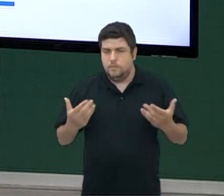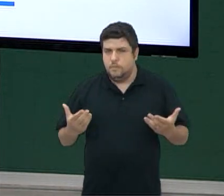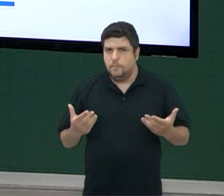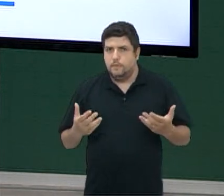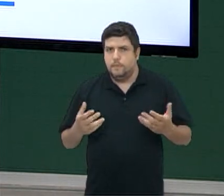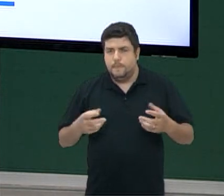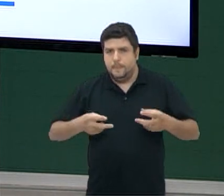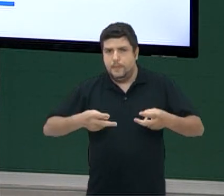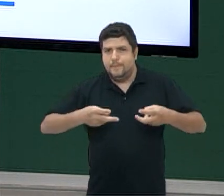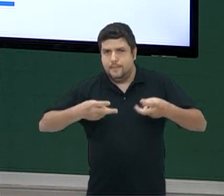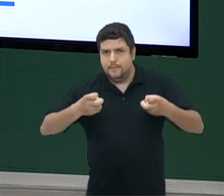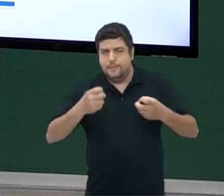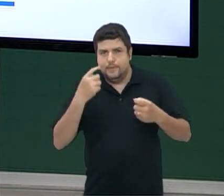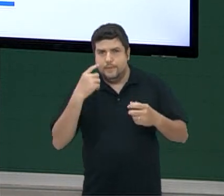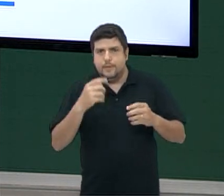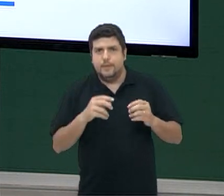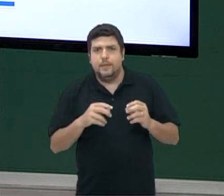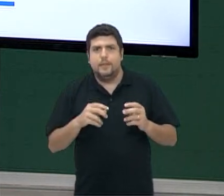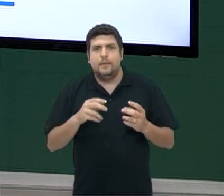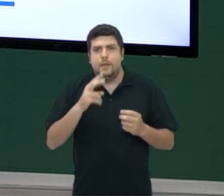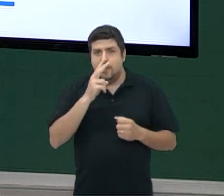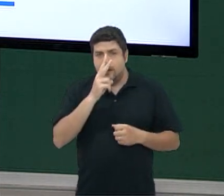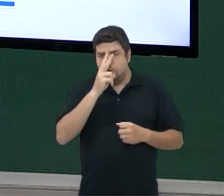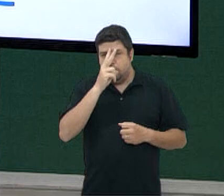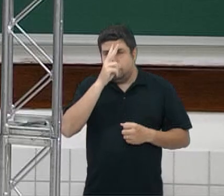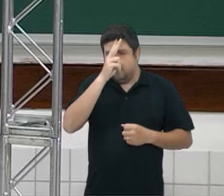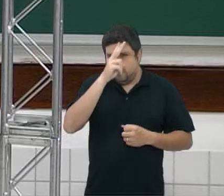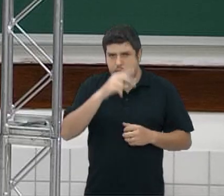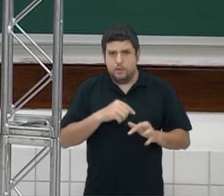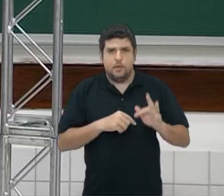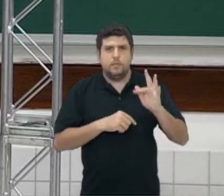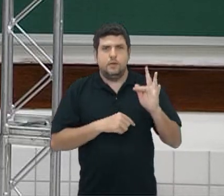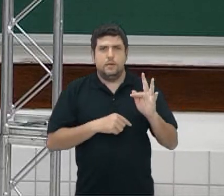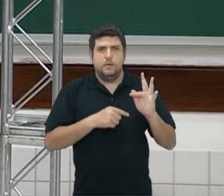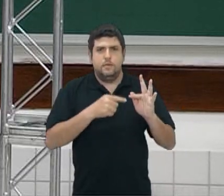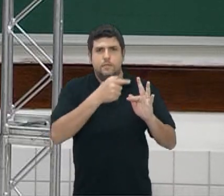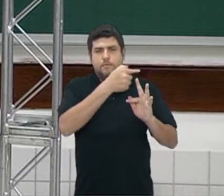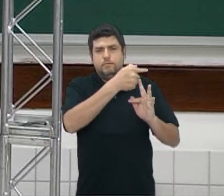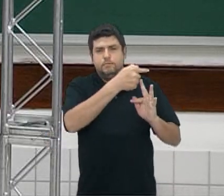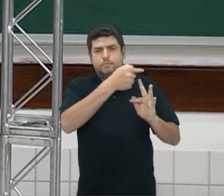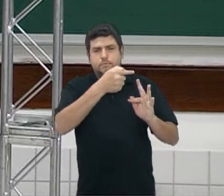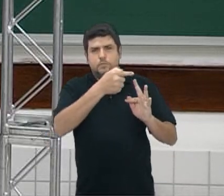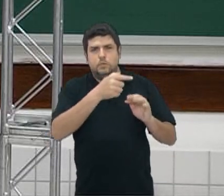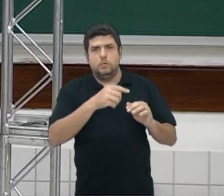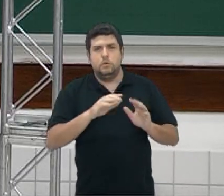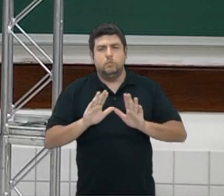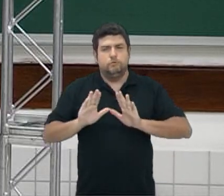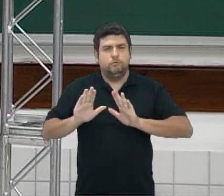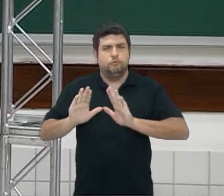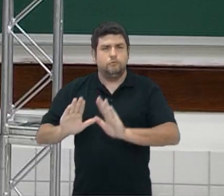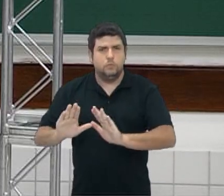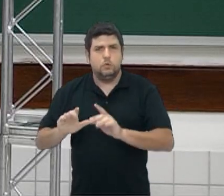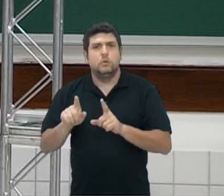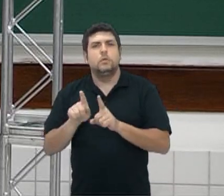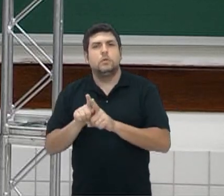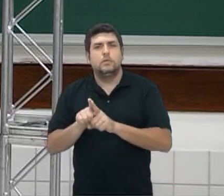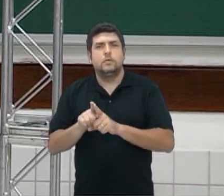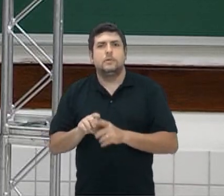vejam que força é um vetor e, consequentemente, um impulso também.